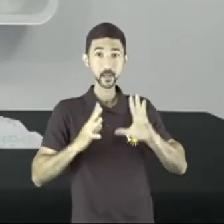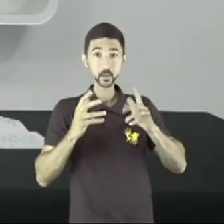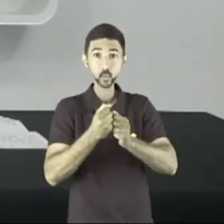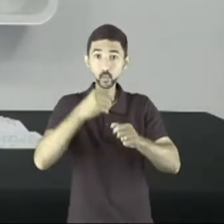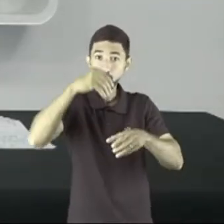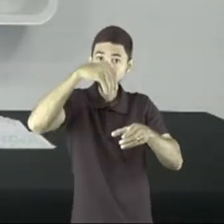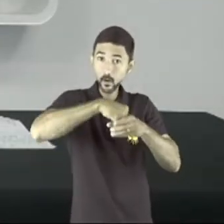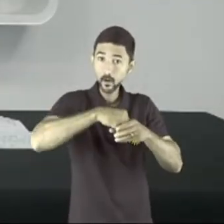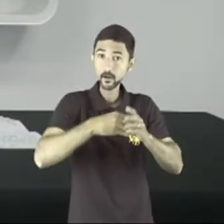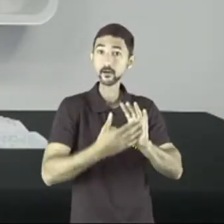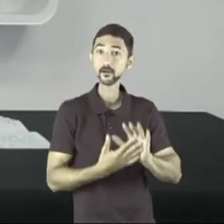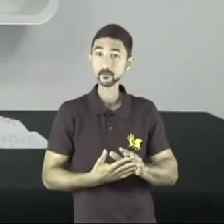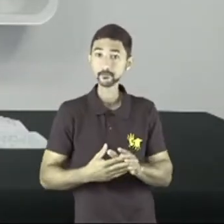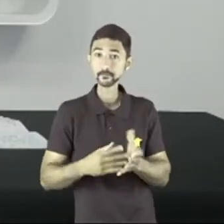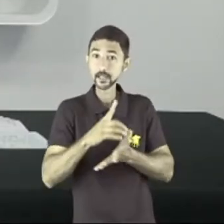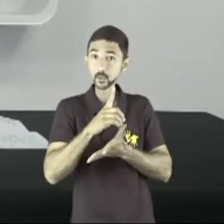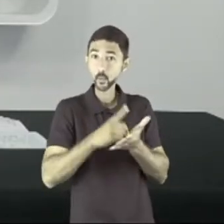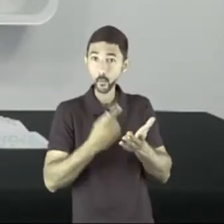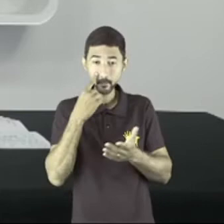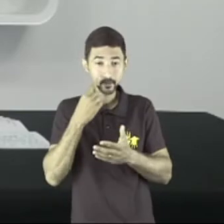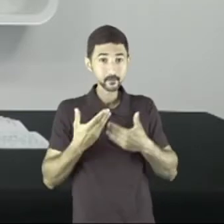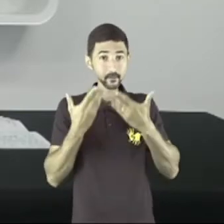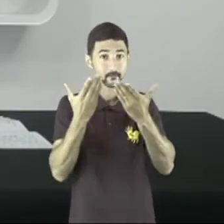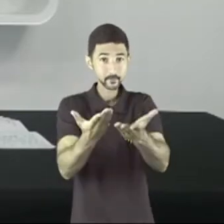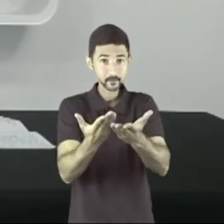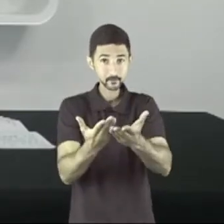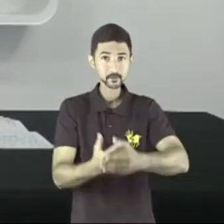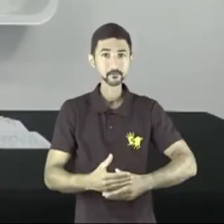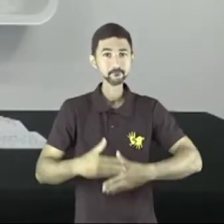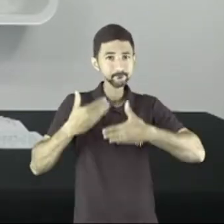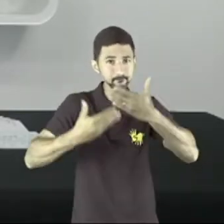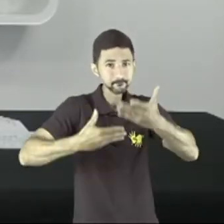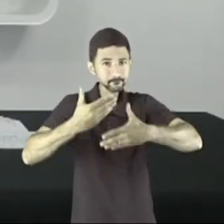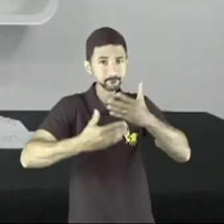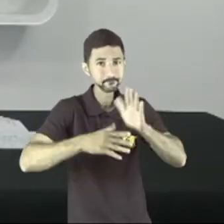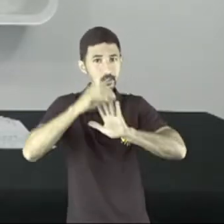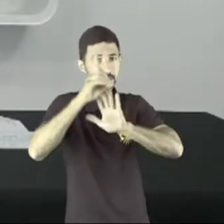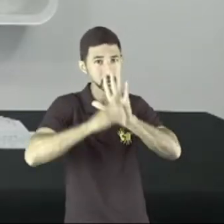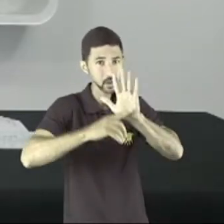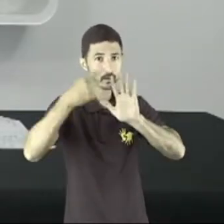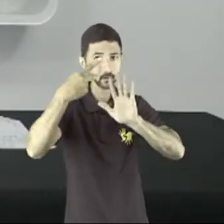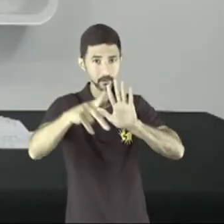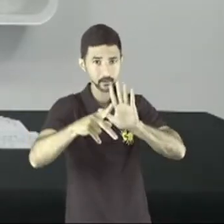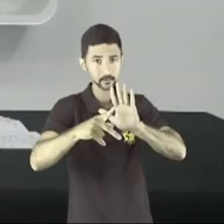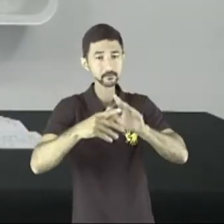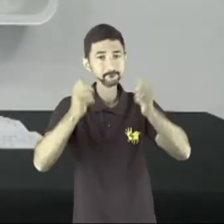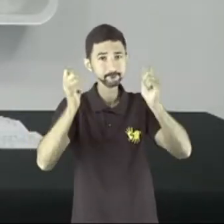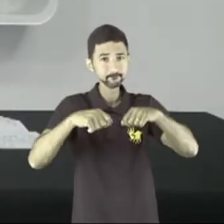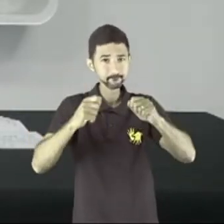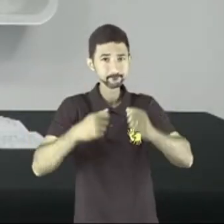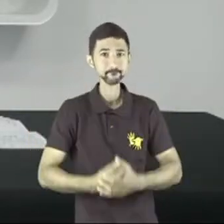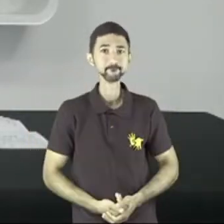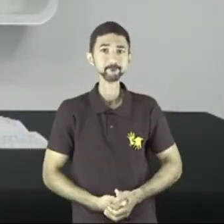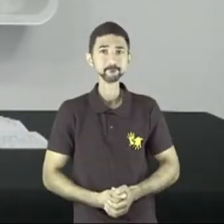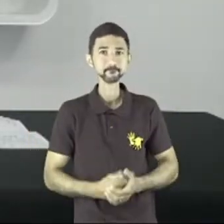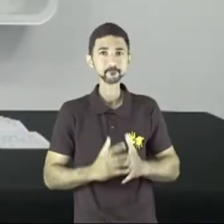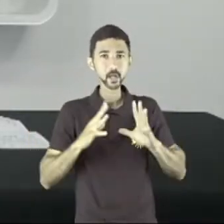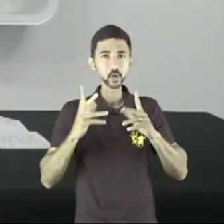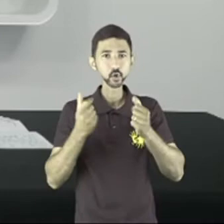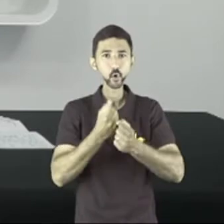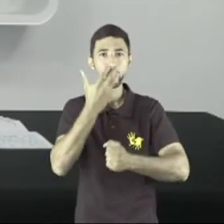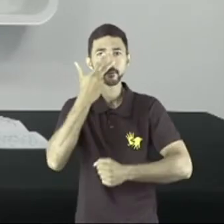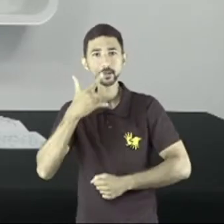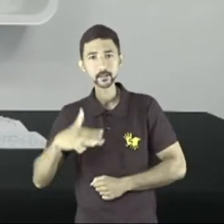o que tem nele, crianças, é para você. Vem mostrando os seus direitos e os seus deveres para todas